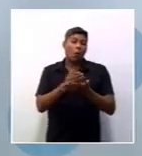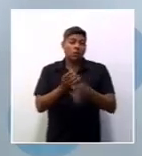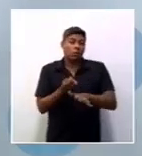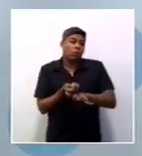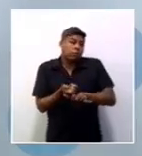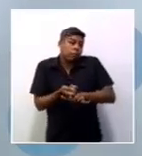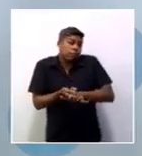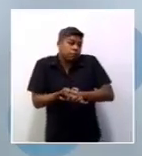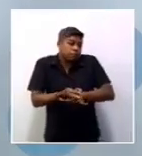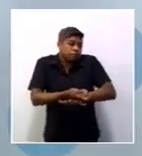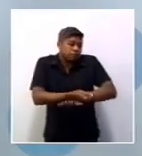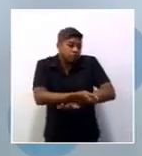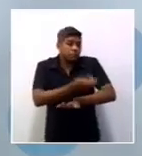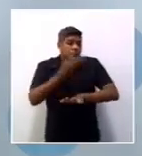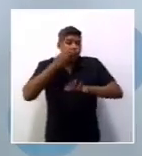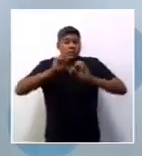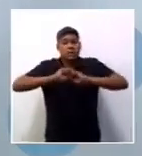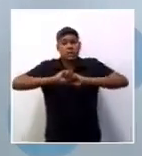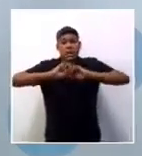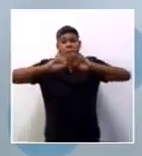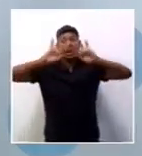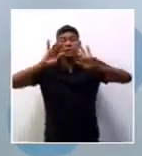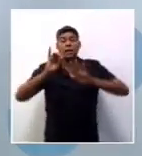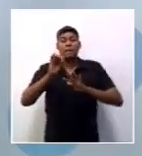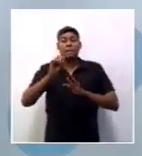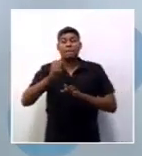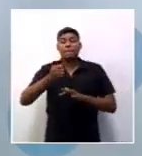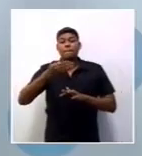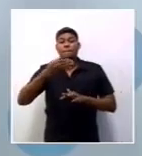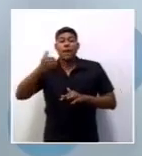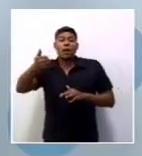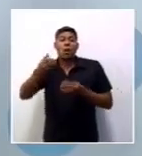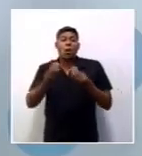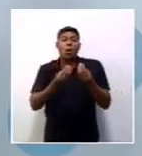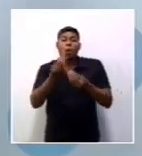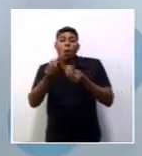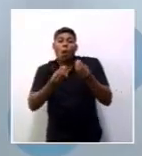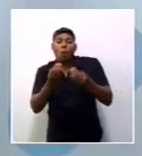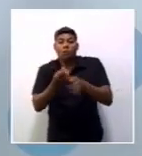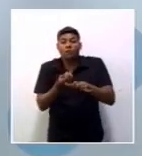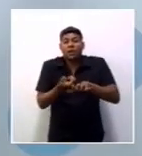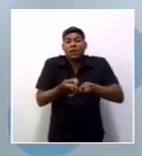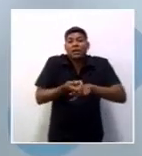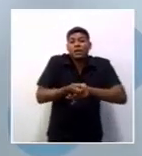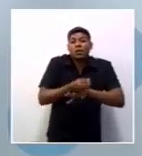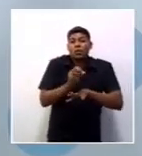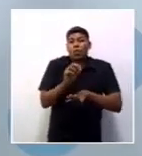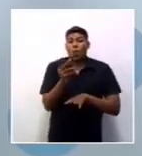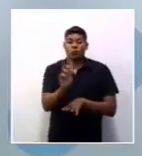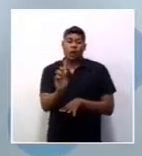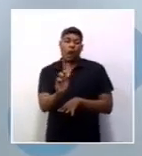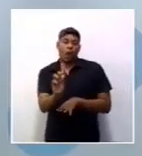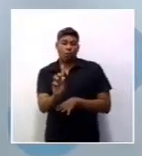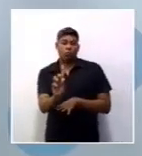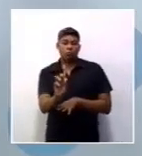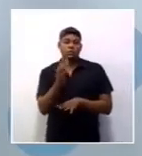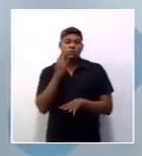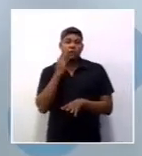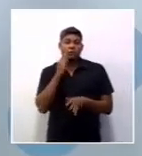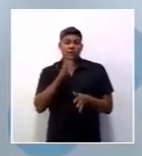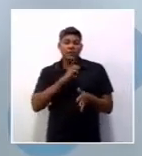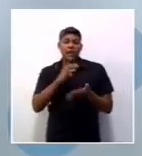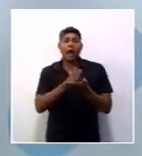que talvez esclareçam um pouco melhor qual que é essa linha entre o que é fake news e o que não é. Então, a gente trouxe aqui